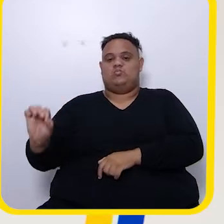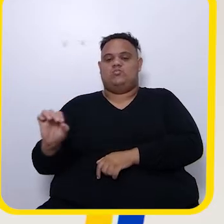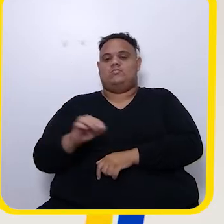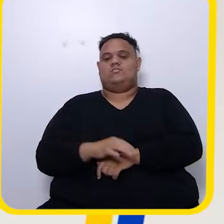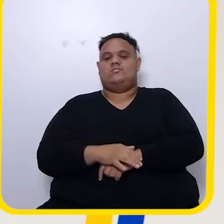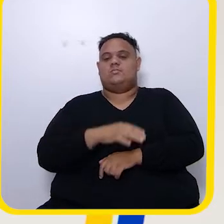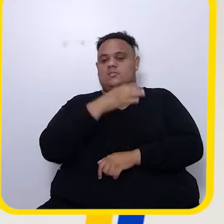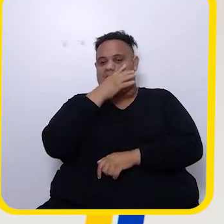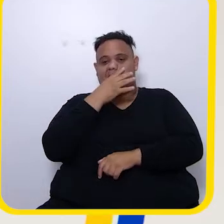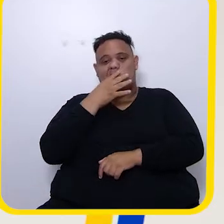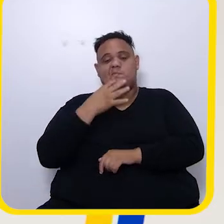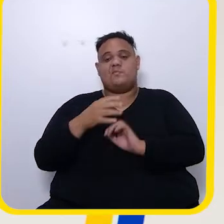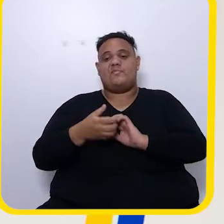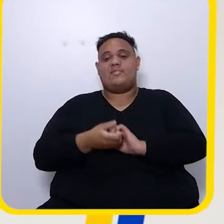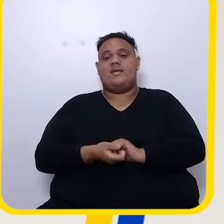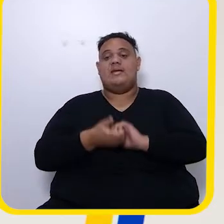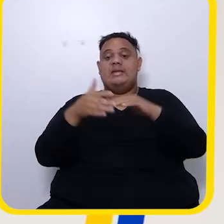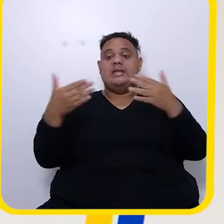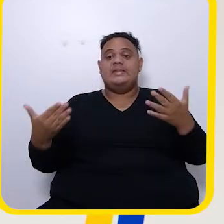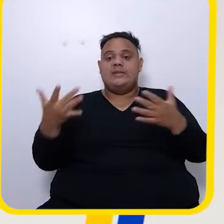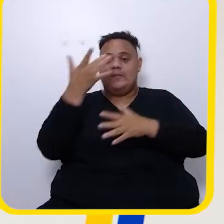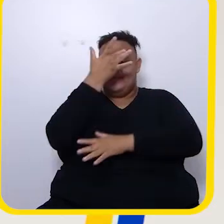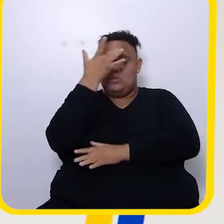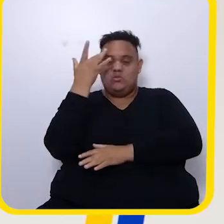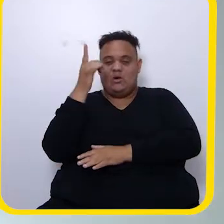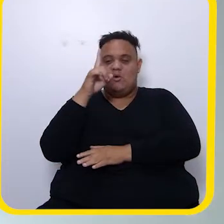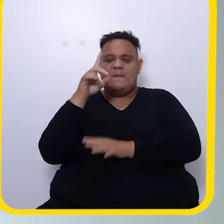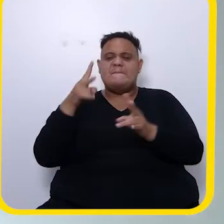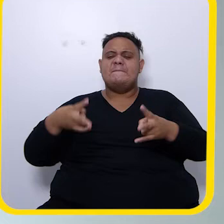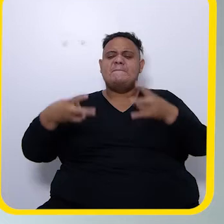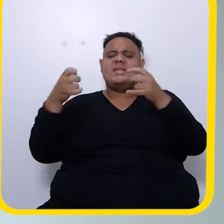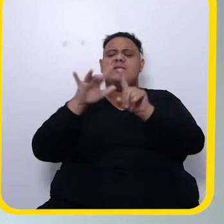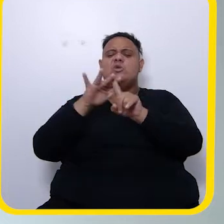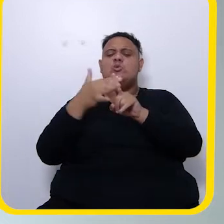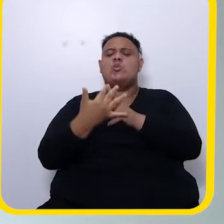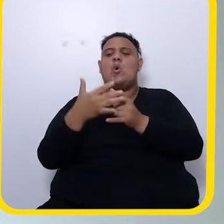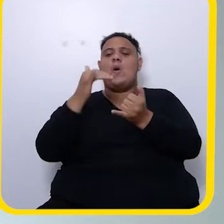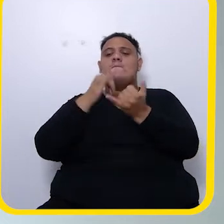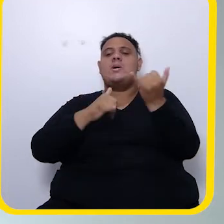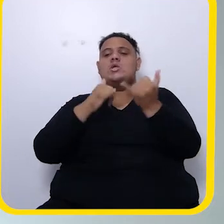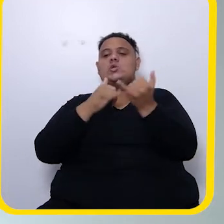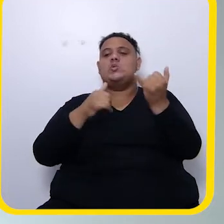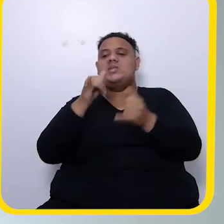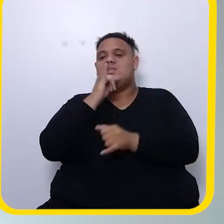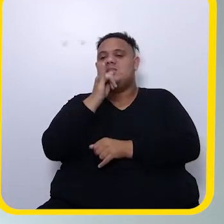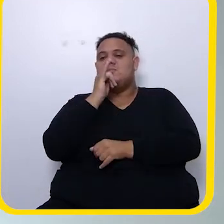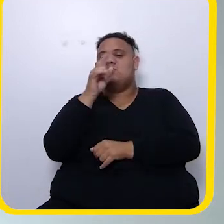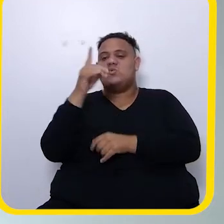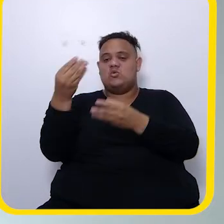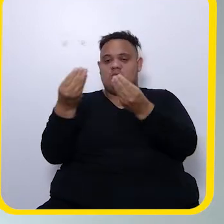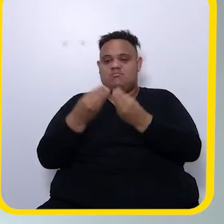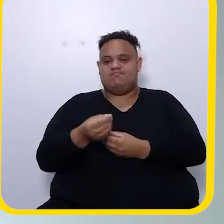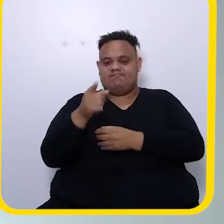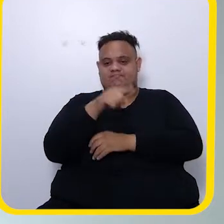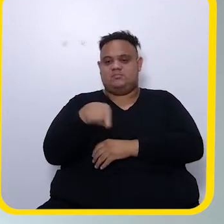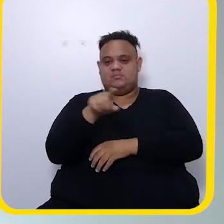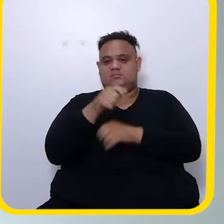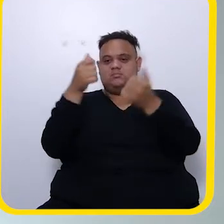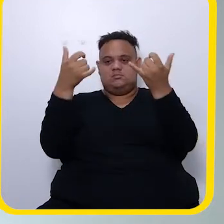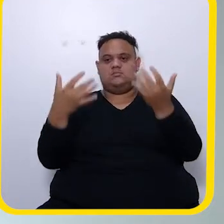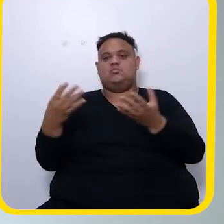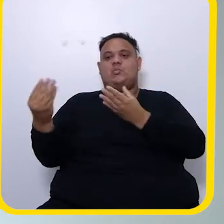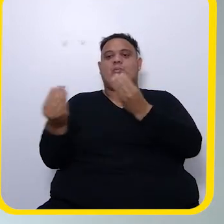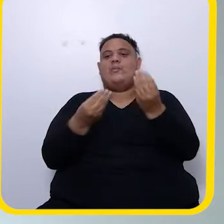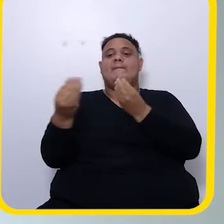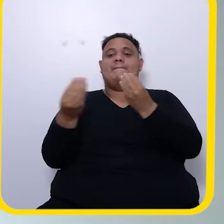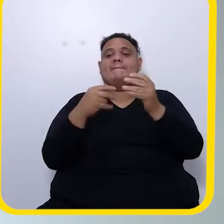40. Então, gente, veja que é uma situação bem parecida com o exemplo que eu trouxe para vocês para explicar como é que